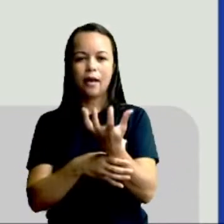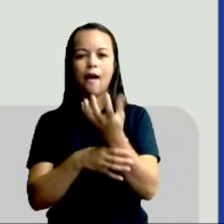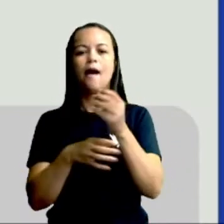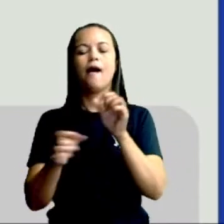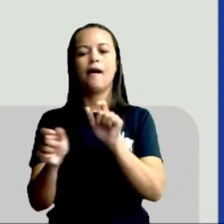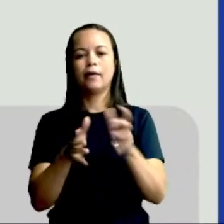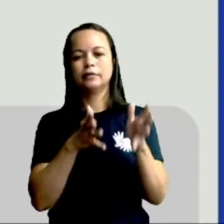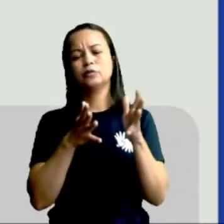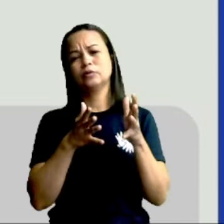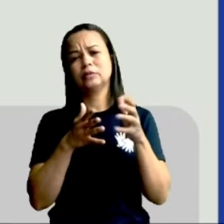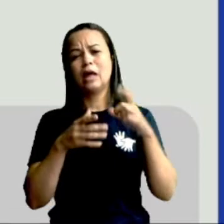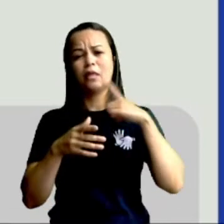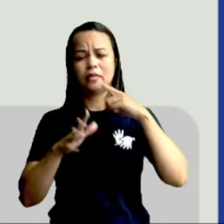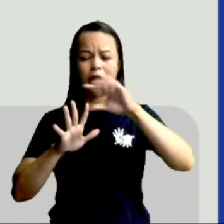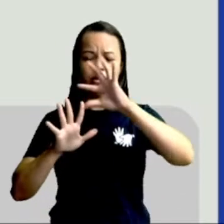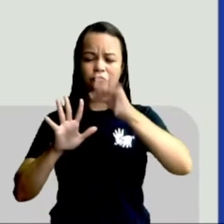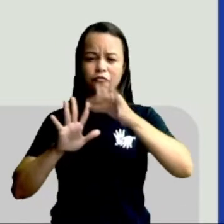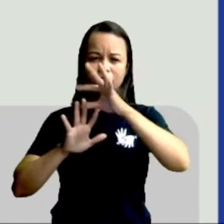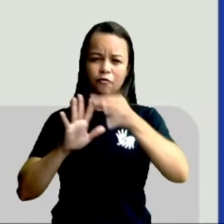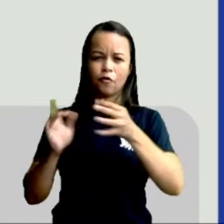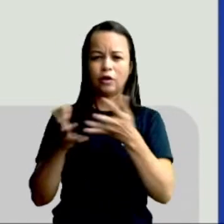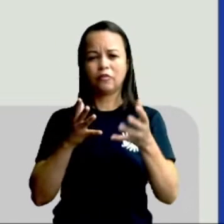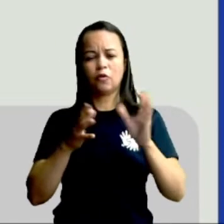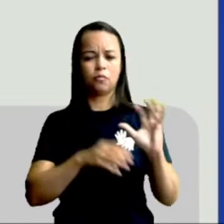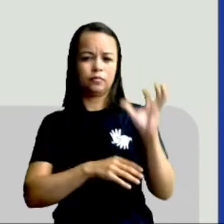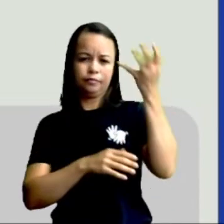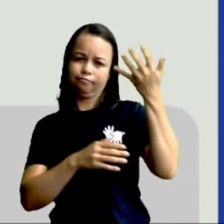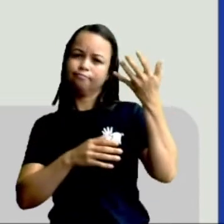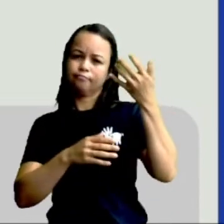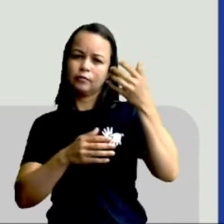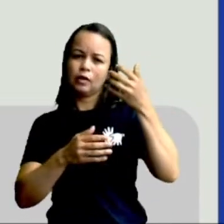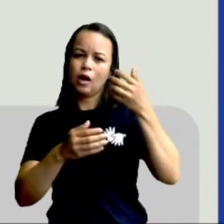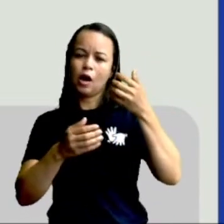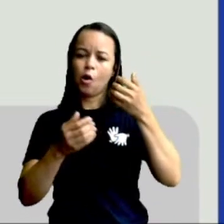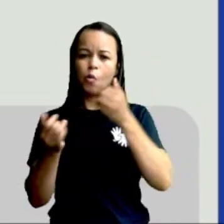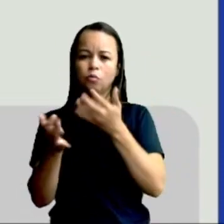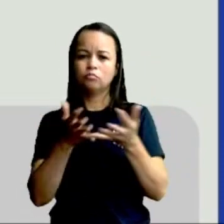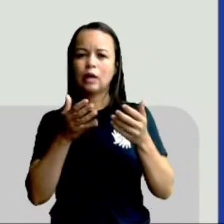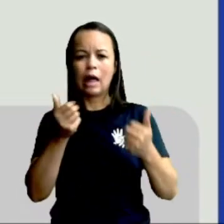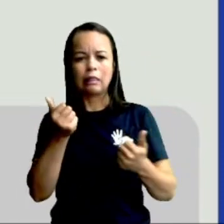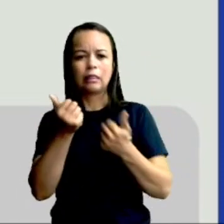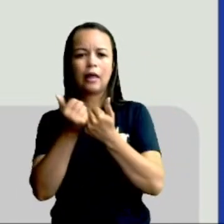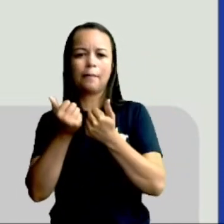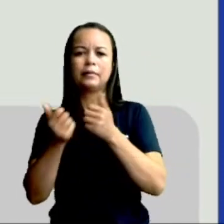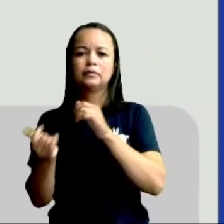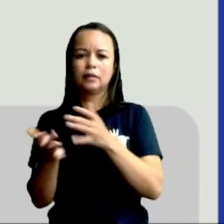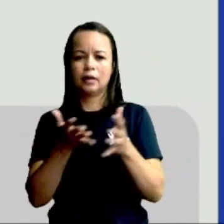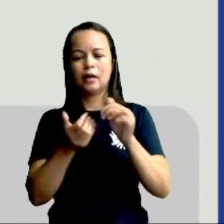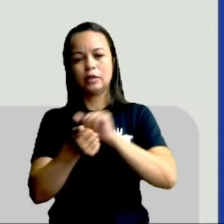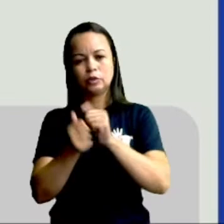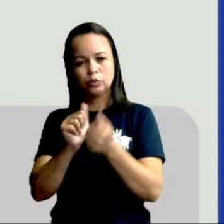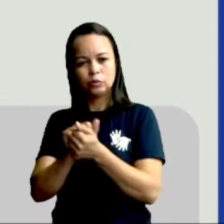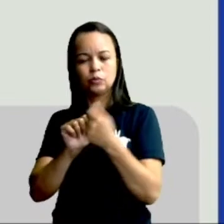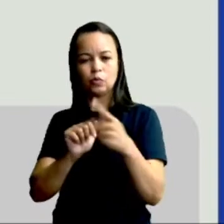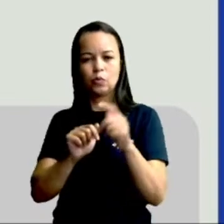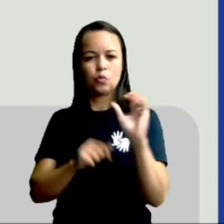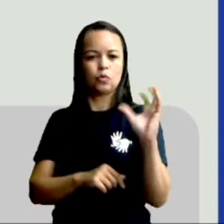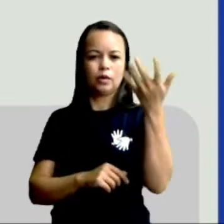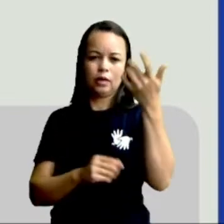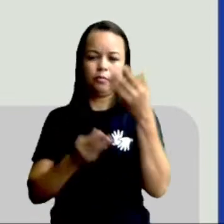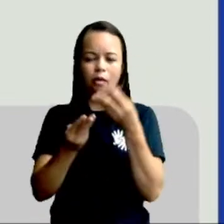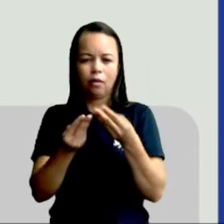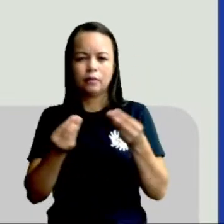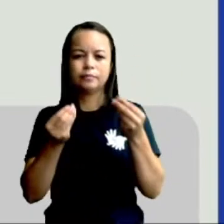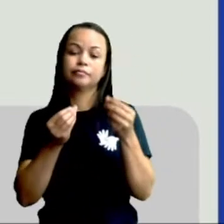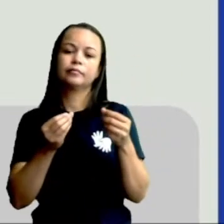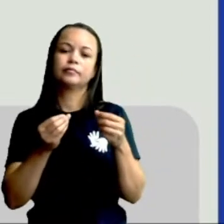vão se adaptando àquele clima, àquele ambiente de pouca chuva, porque não é muito úmido. Então, o cerrado